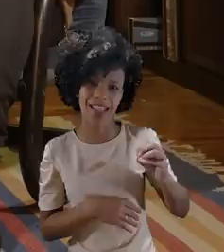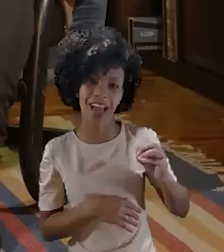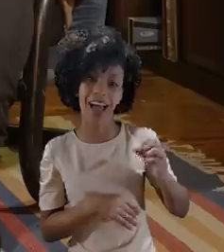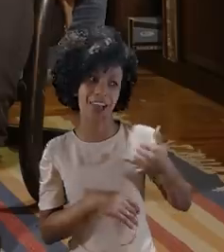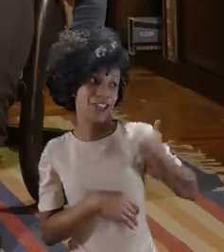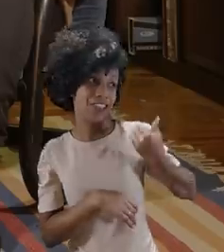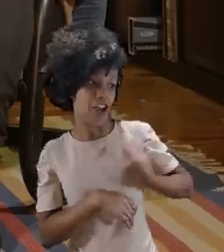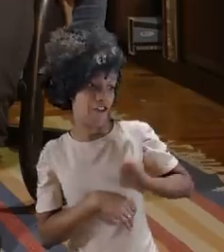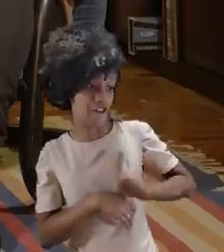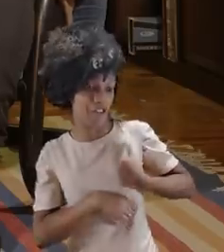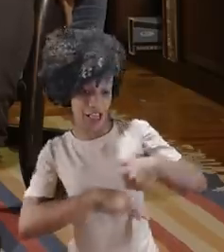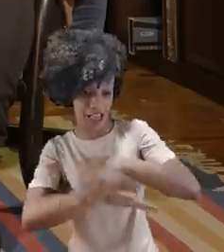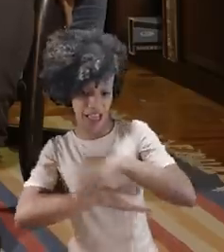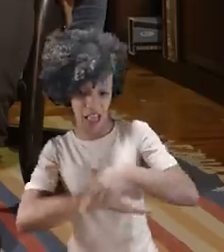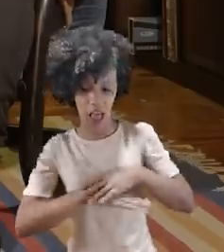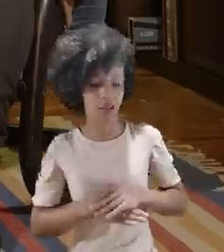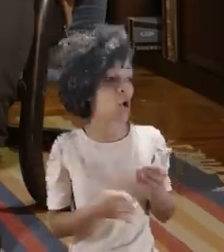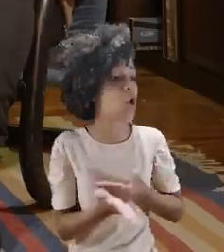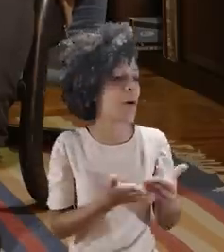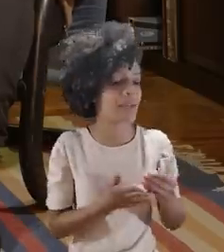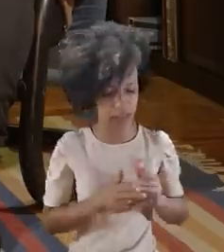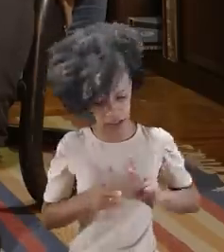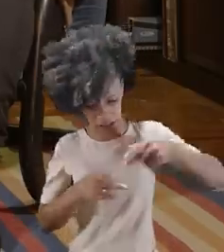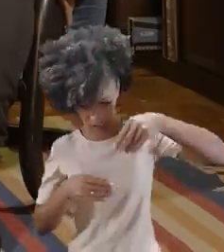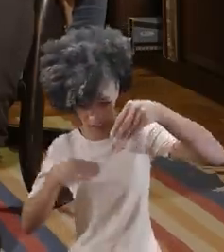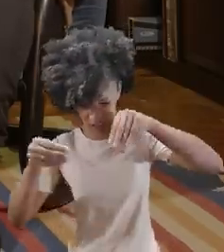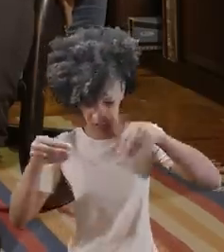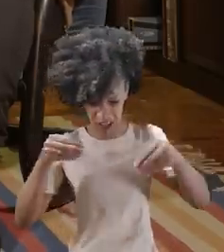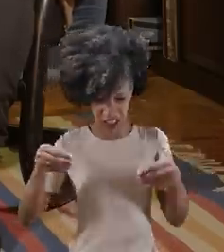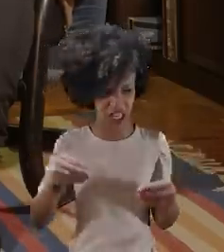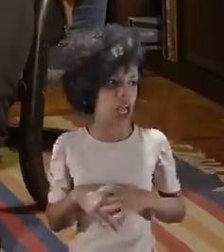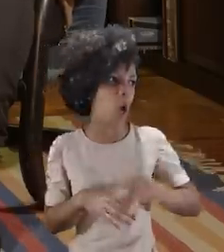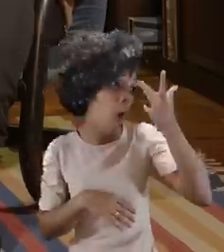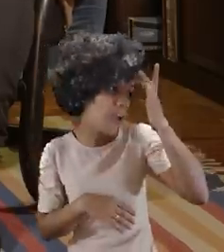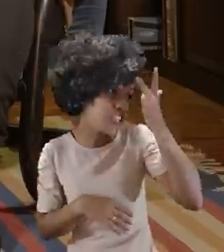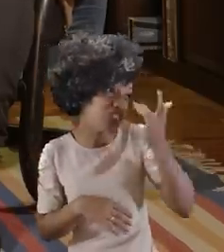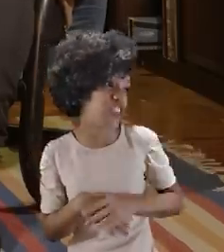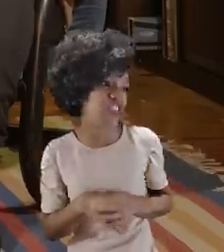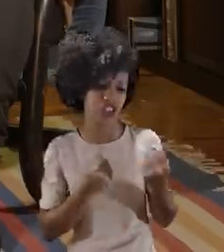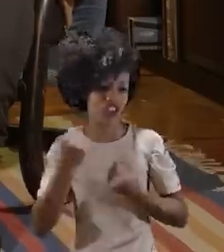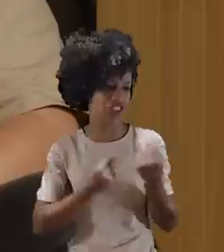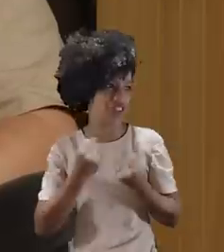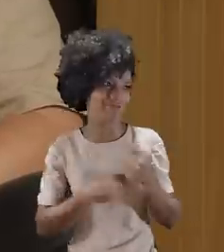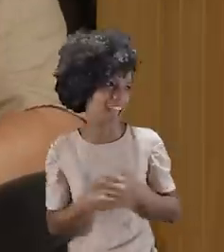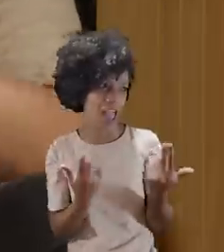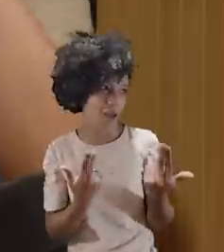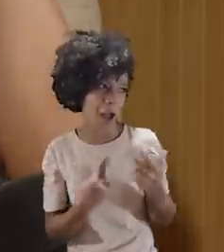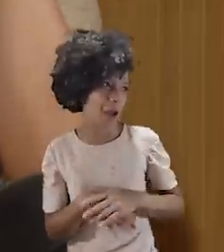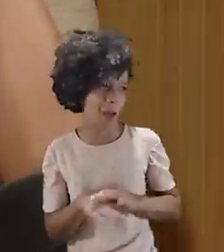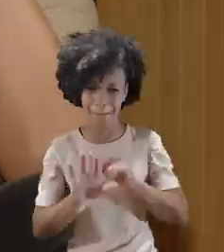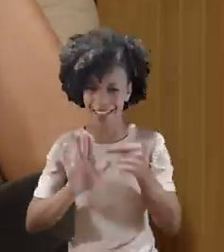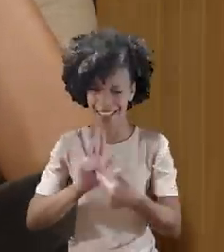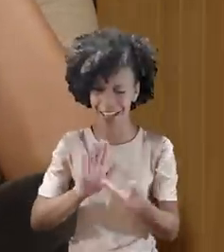anos de rua maluco que tem de coisa ali velho começa é um melhor dirigir na Índia o test-drive é difícil que você quer dizer mas